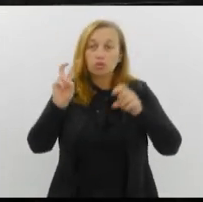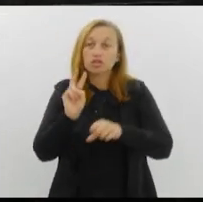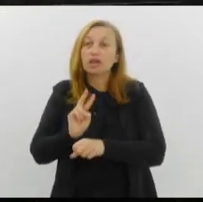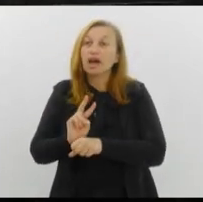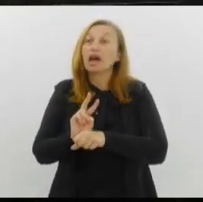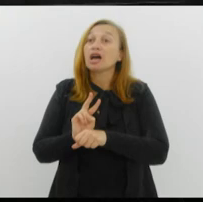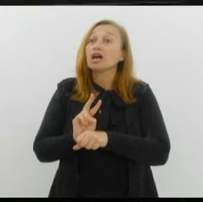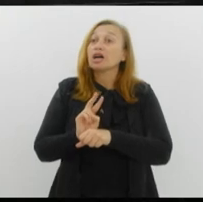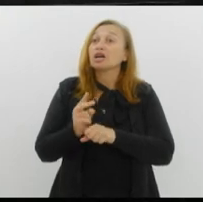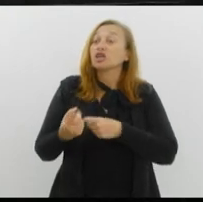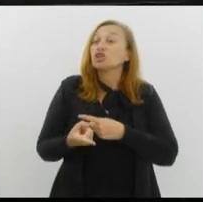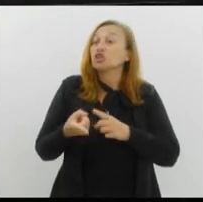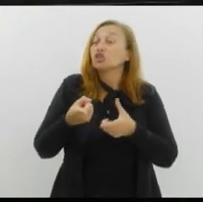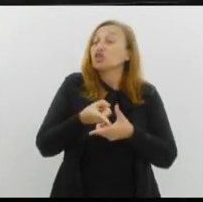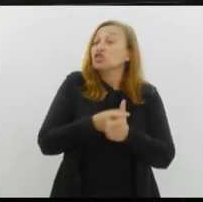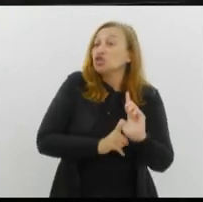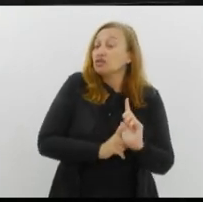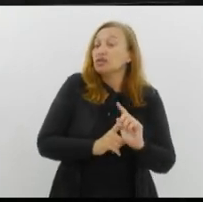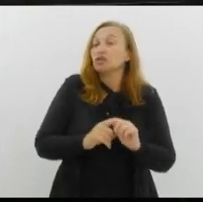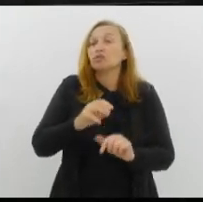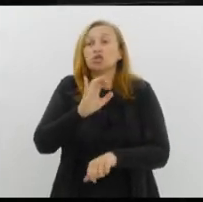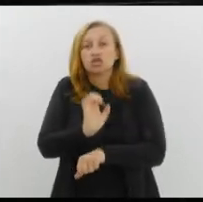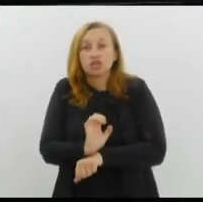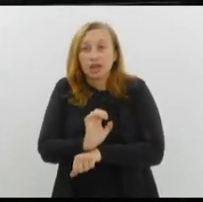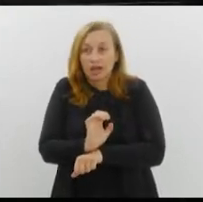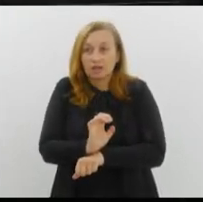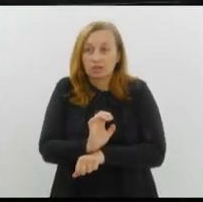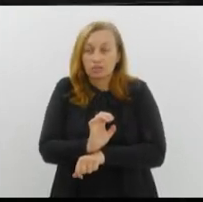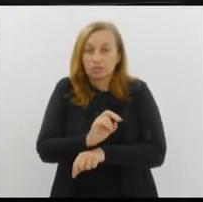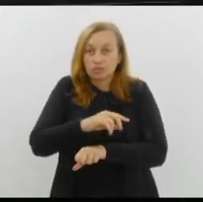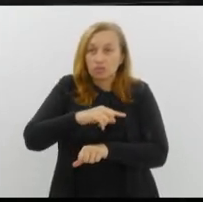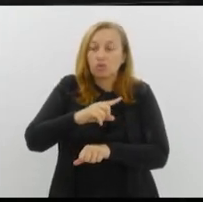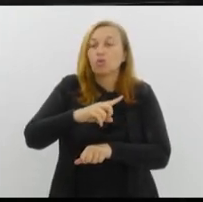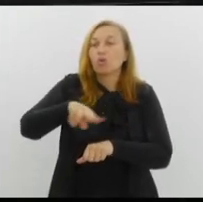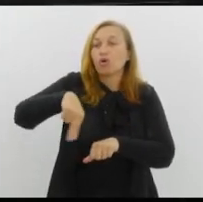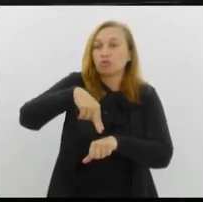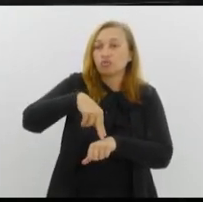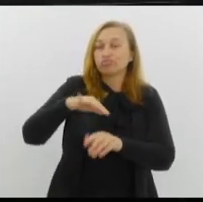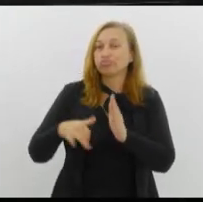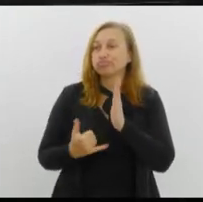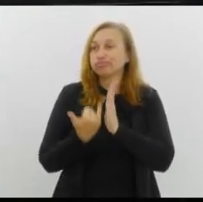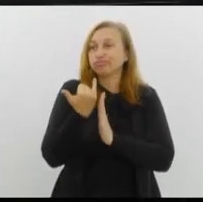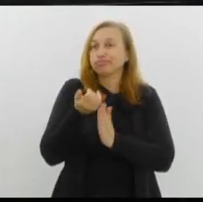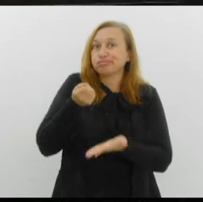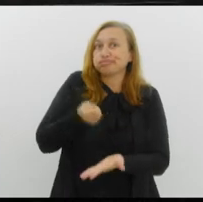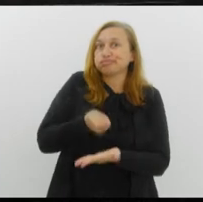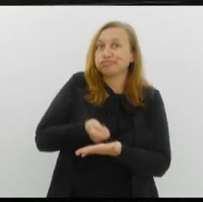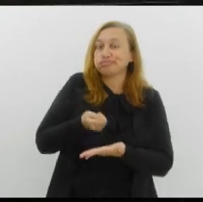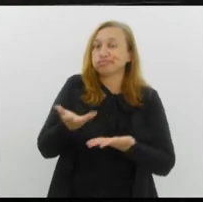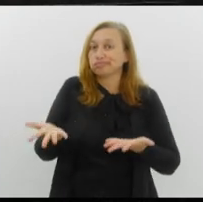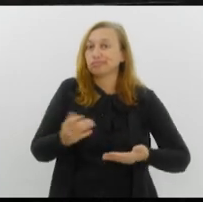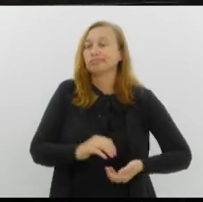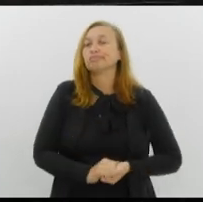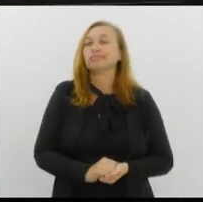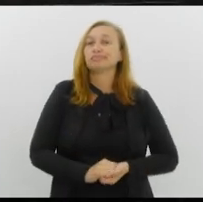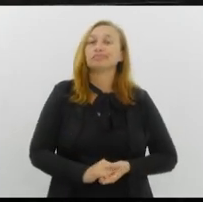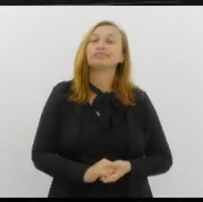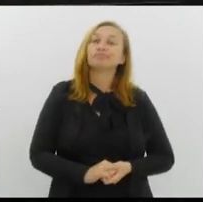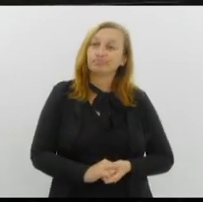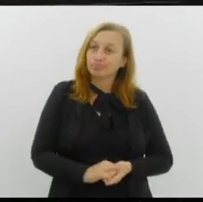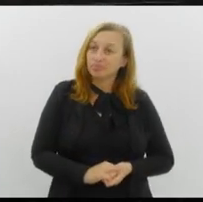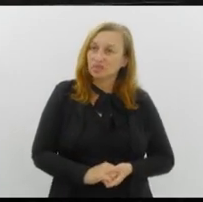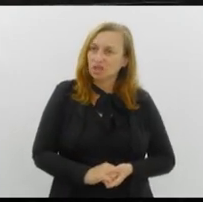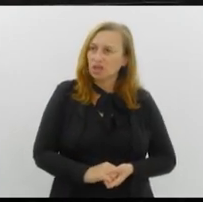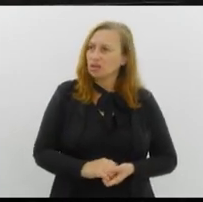do Estado com a União e os juros escorchantes que são cobrados. E que lá